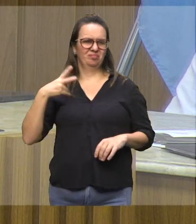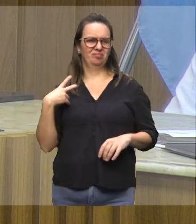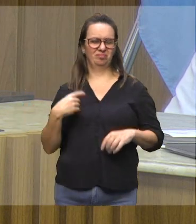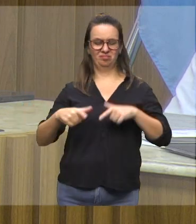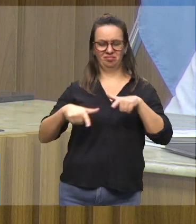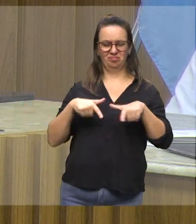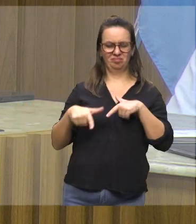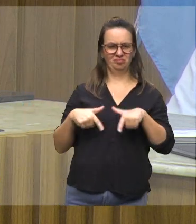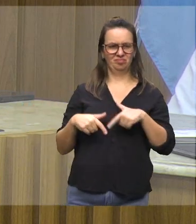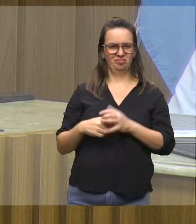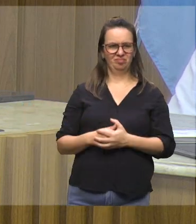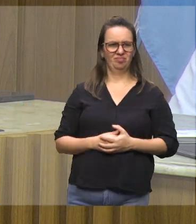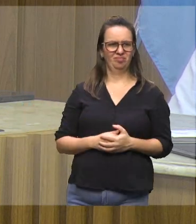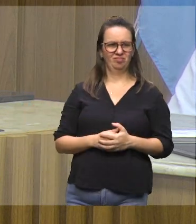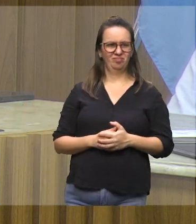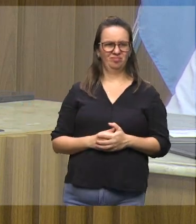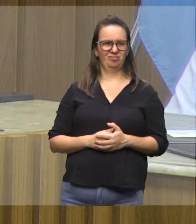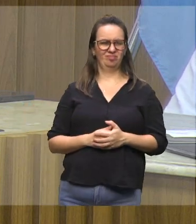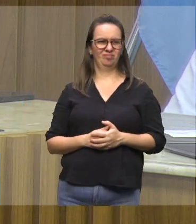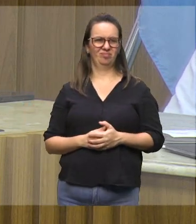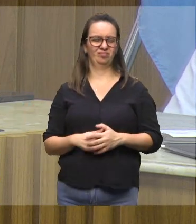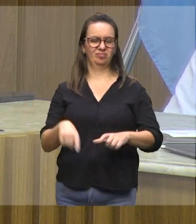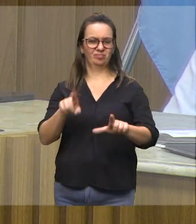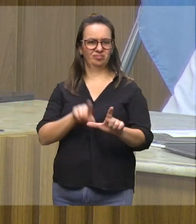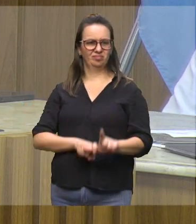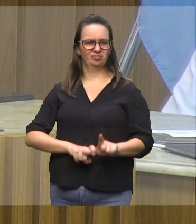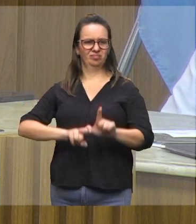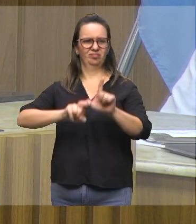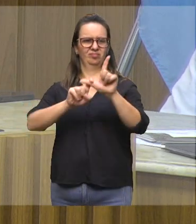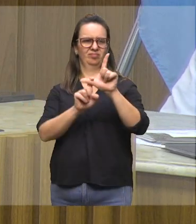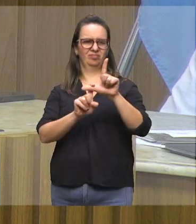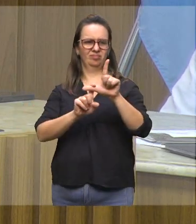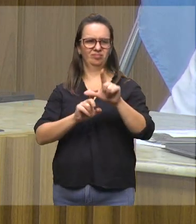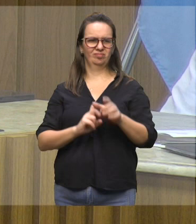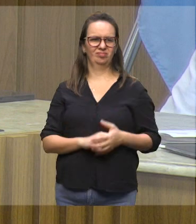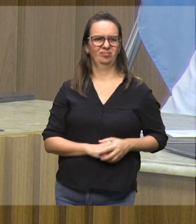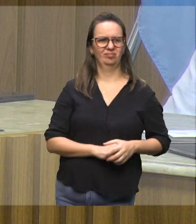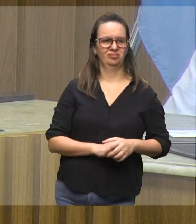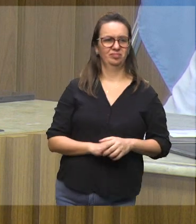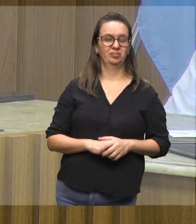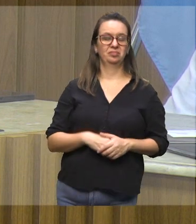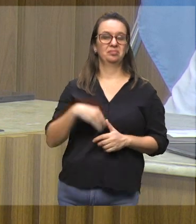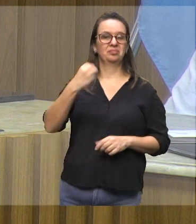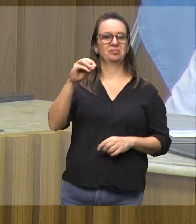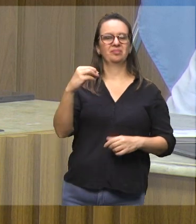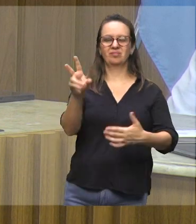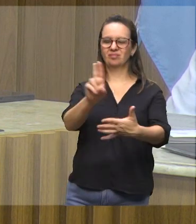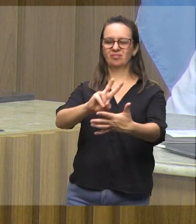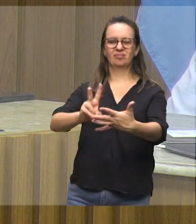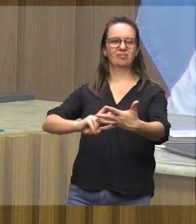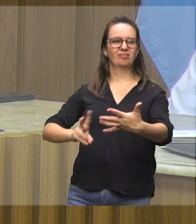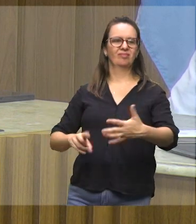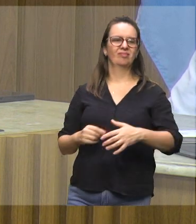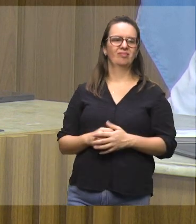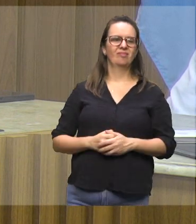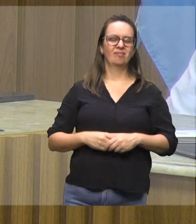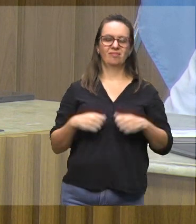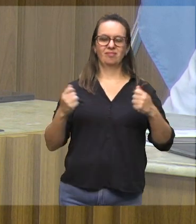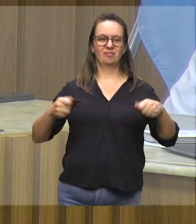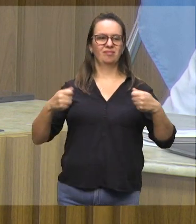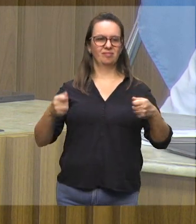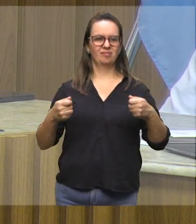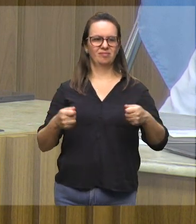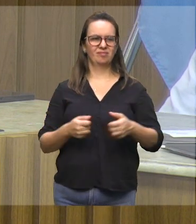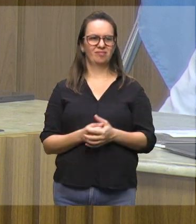minha suspeição enquanto presidente da CPI. E a minha satisfação ao ler o relatório do Tribunal de Contas é ver que o órgão